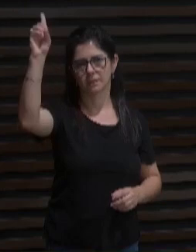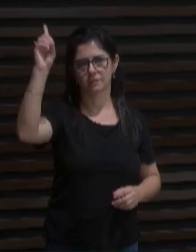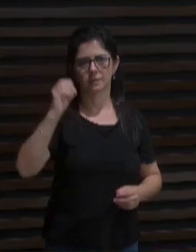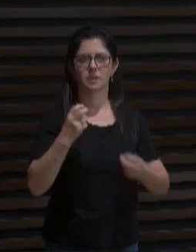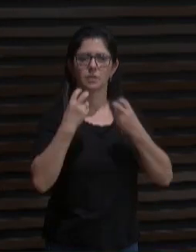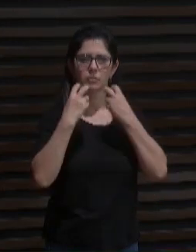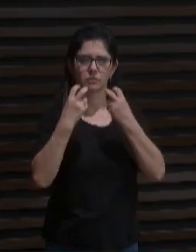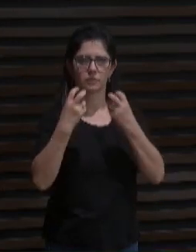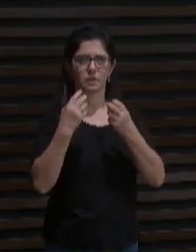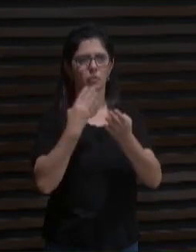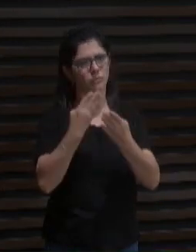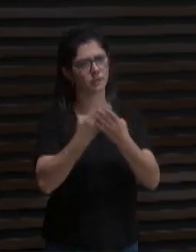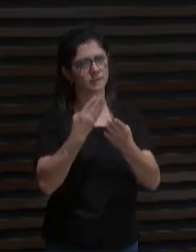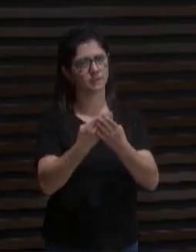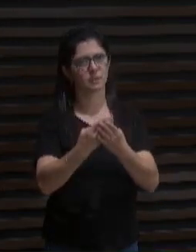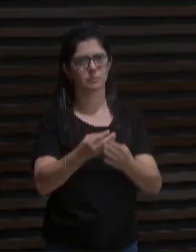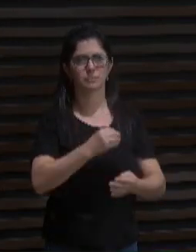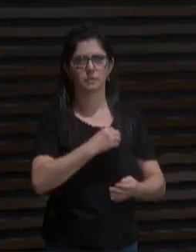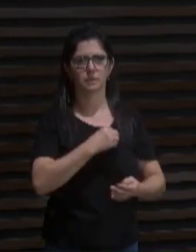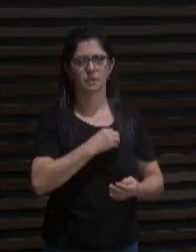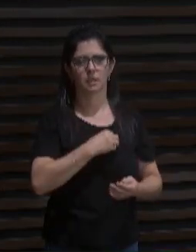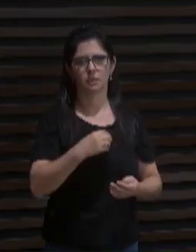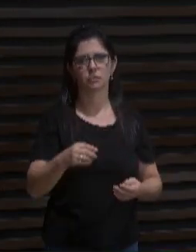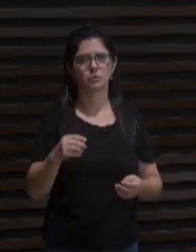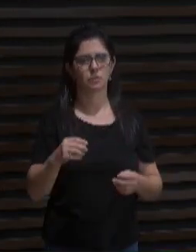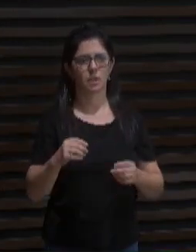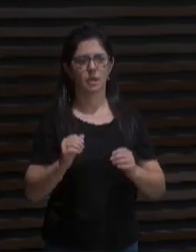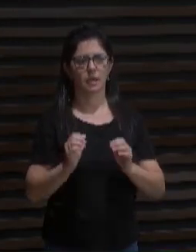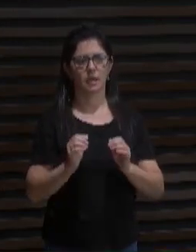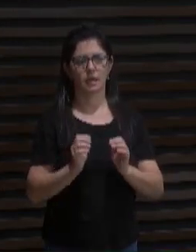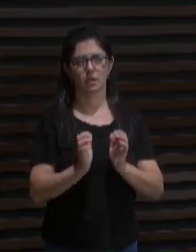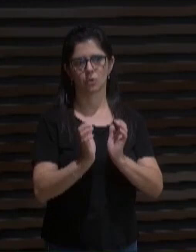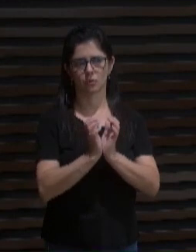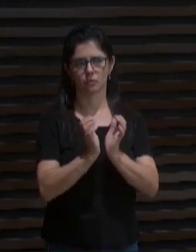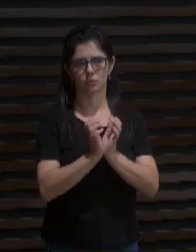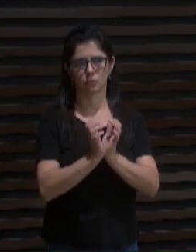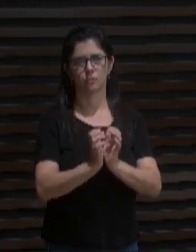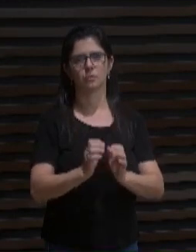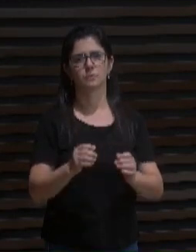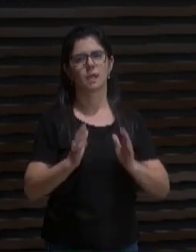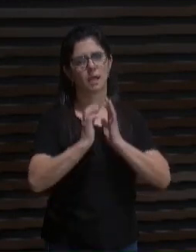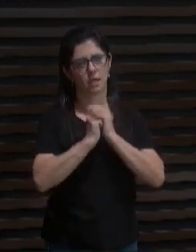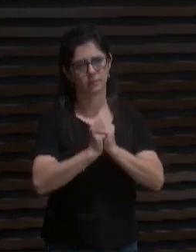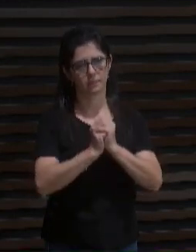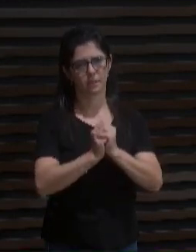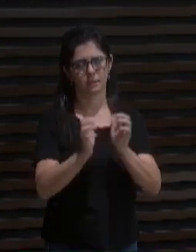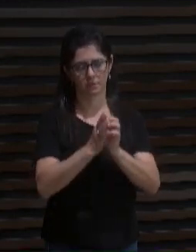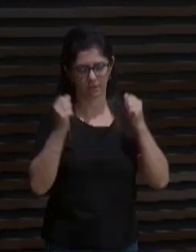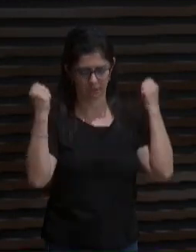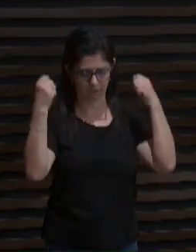os pecados coletivos, de modo que os irmãos participem com expressões de amém, aleluia e